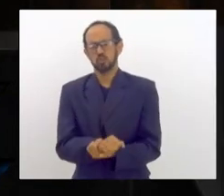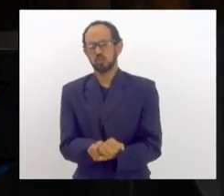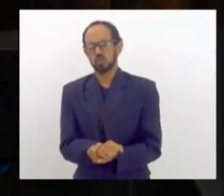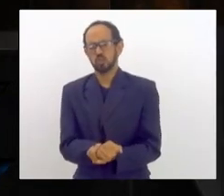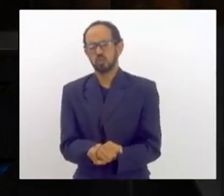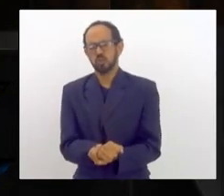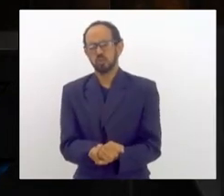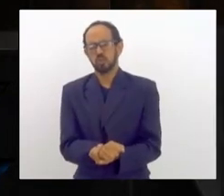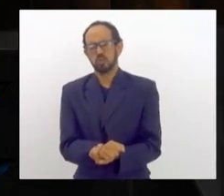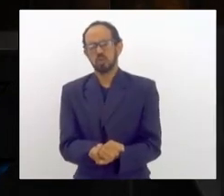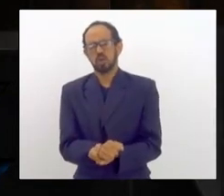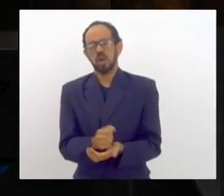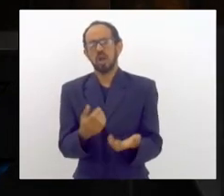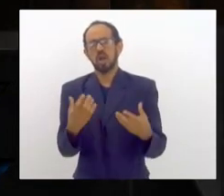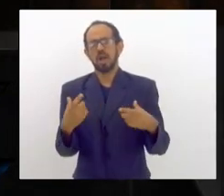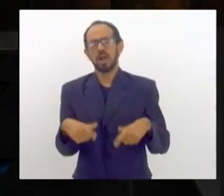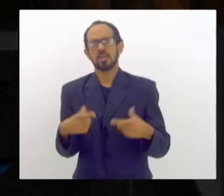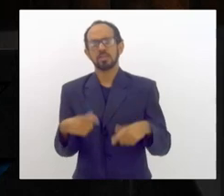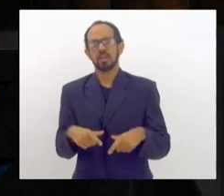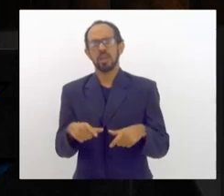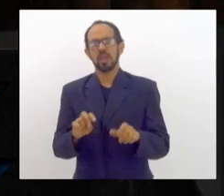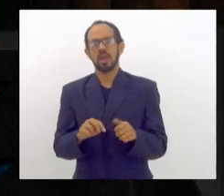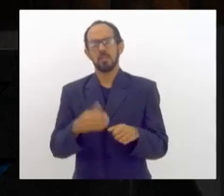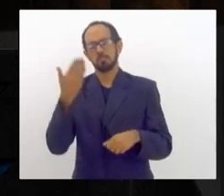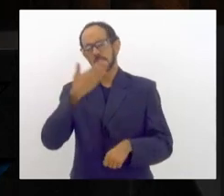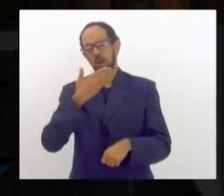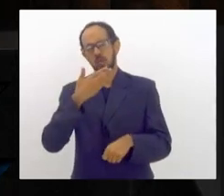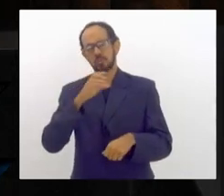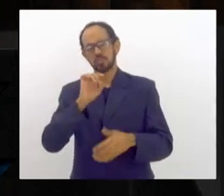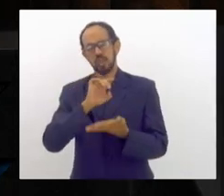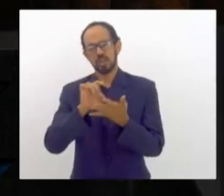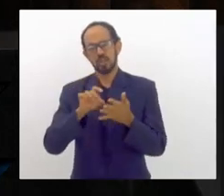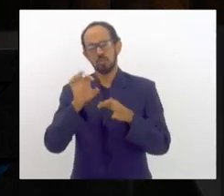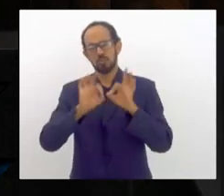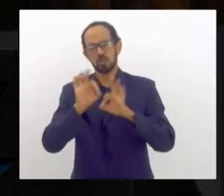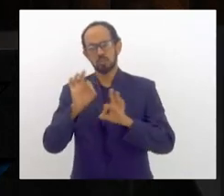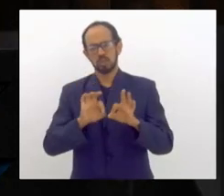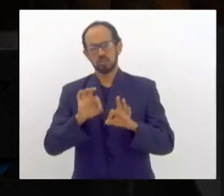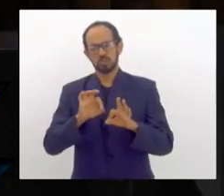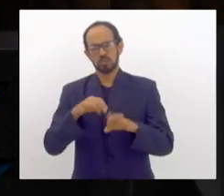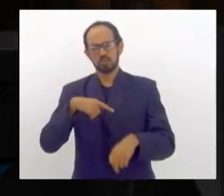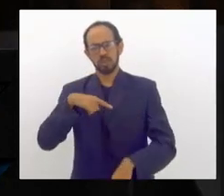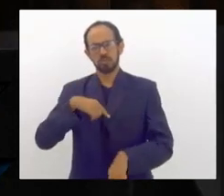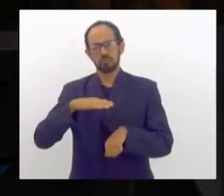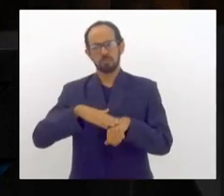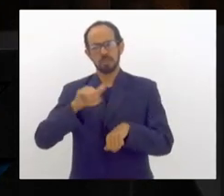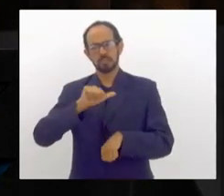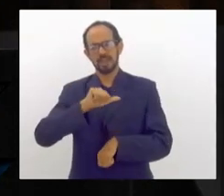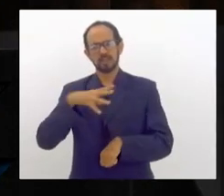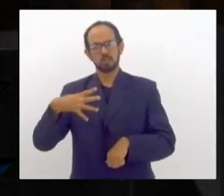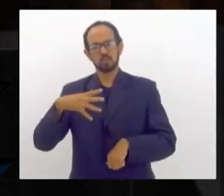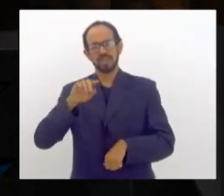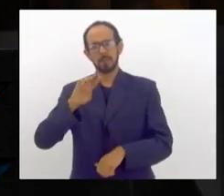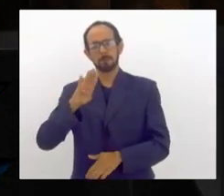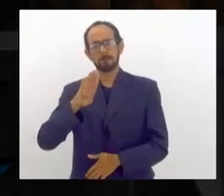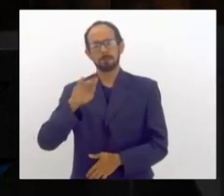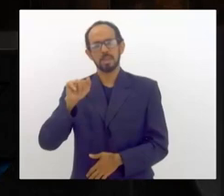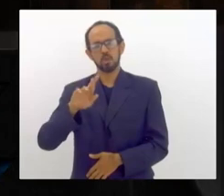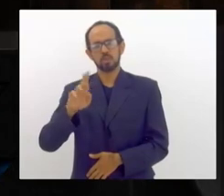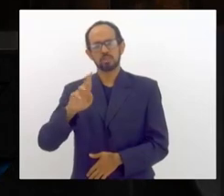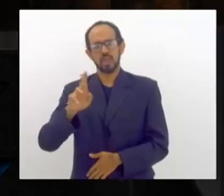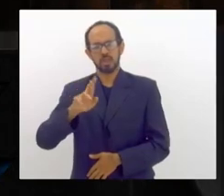Cadê a contrapartida social de cada projeto? Né? Aqui tem mais de 14 bilhões, são 79